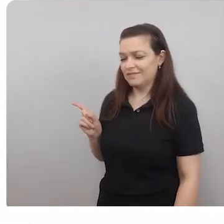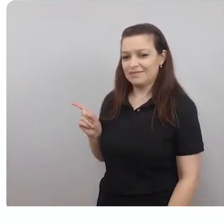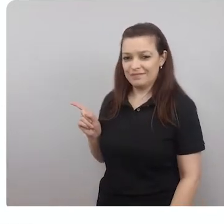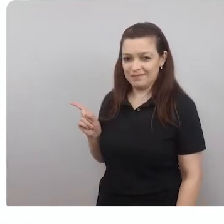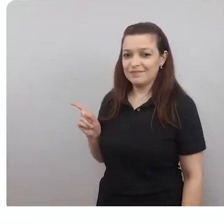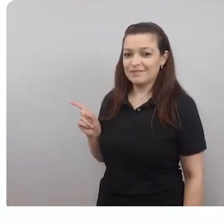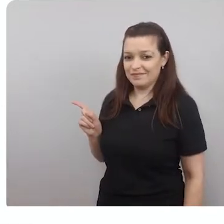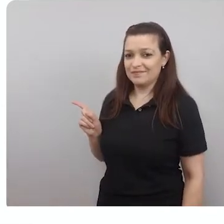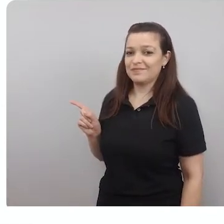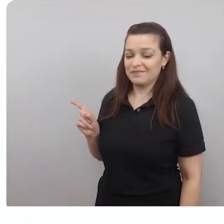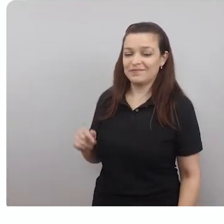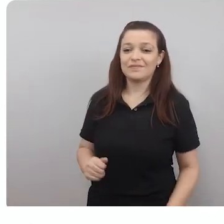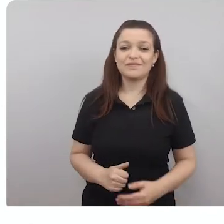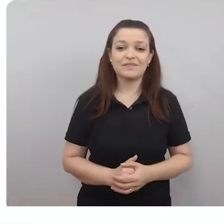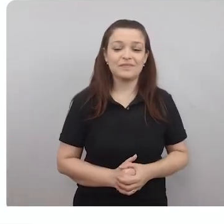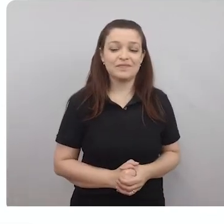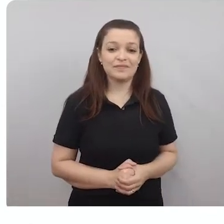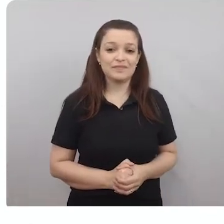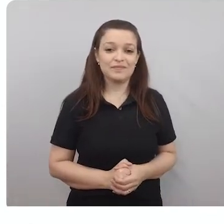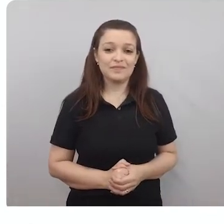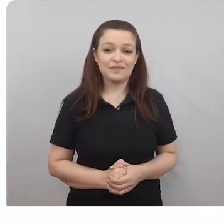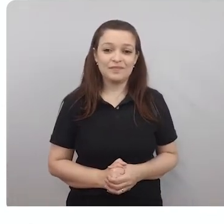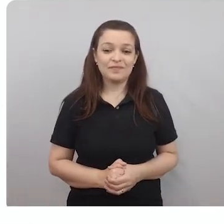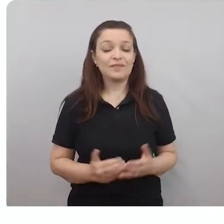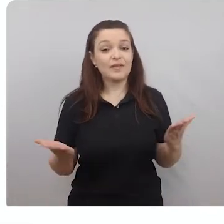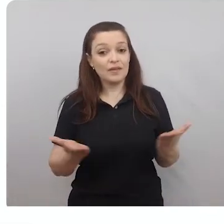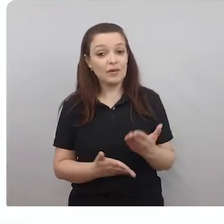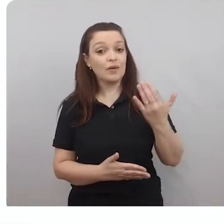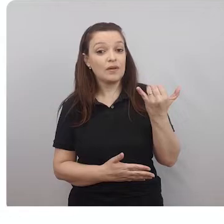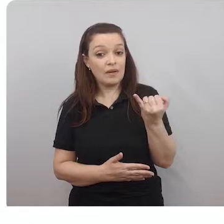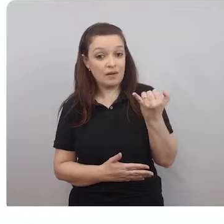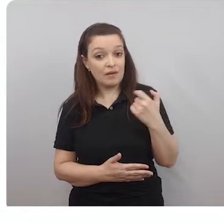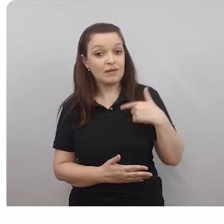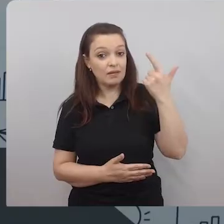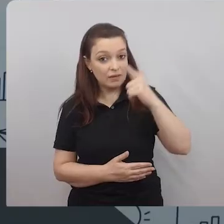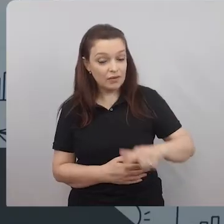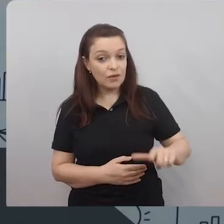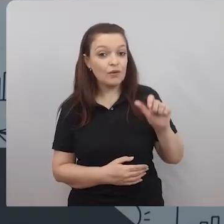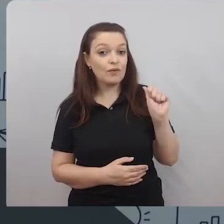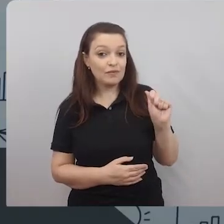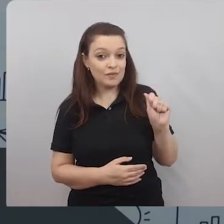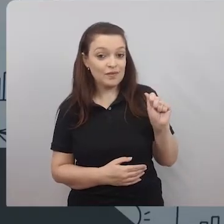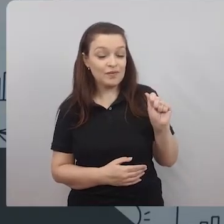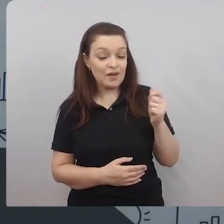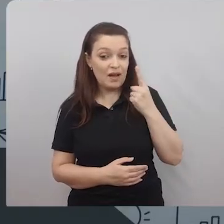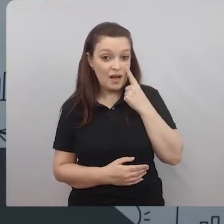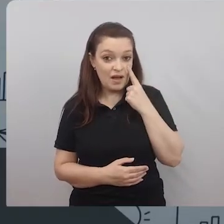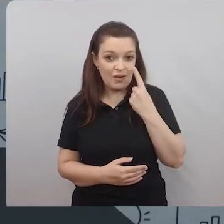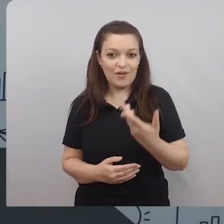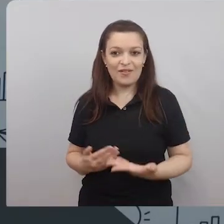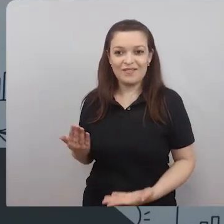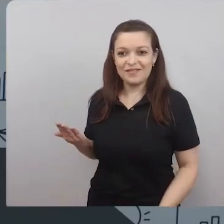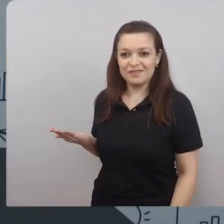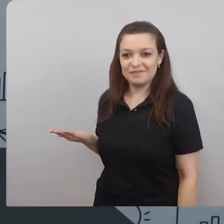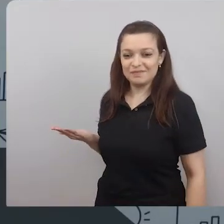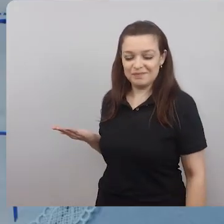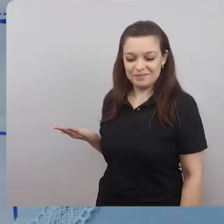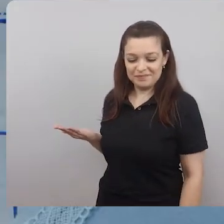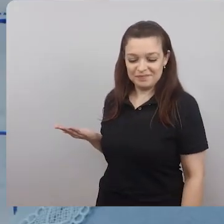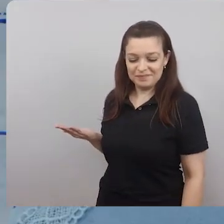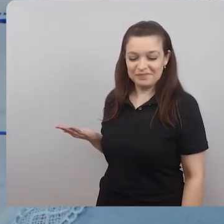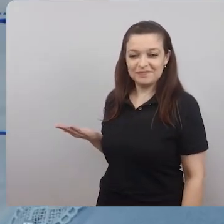Sobe, desce e o tracinho no meio. Então, vamos lá? Começo aqui de